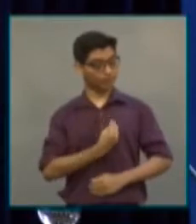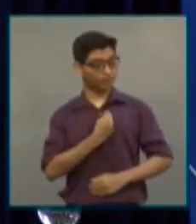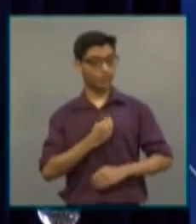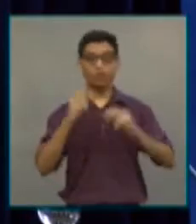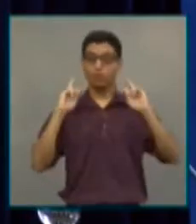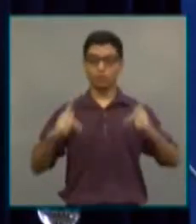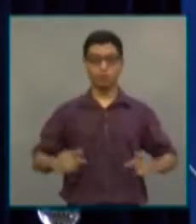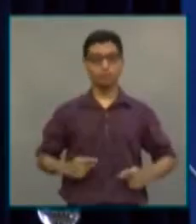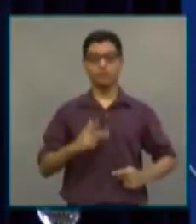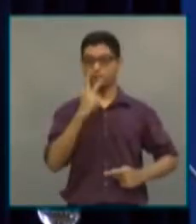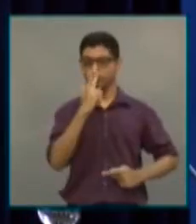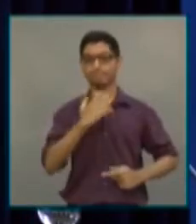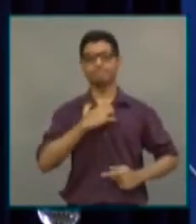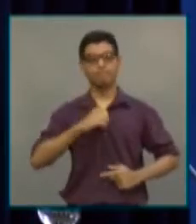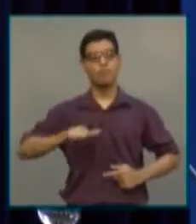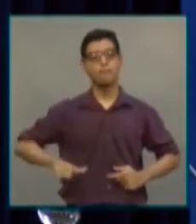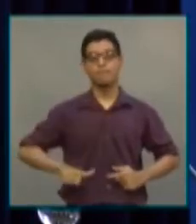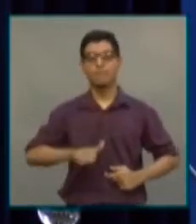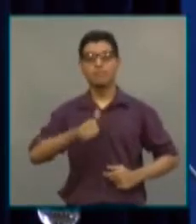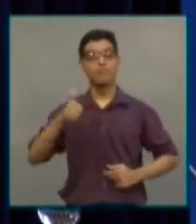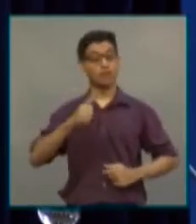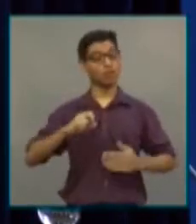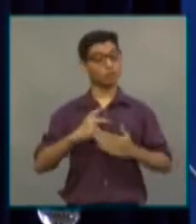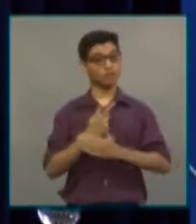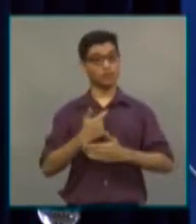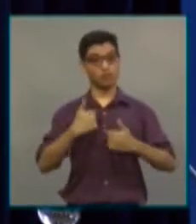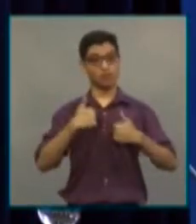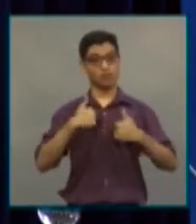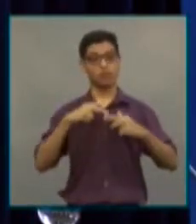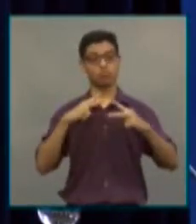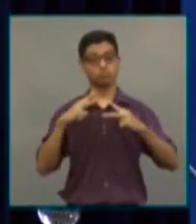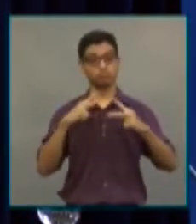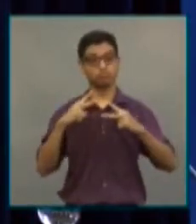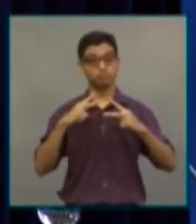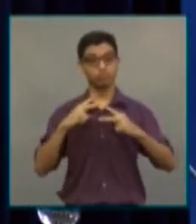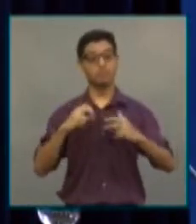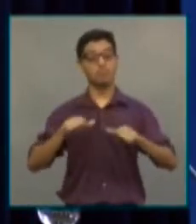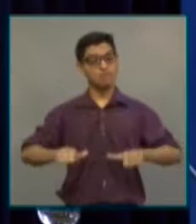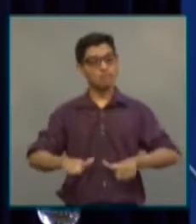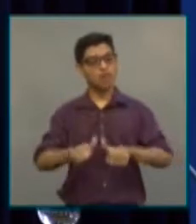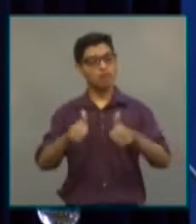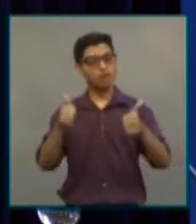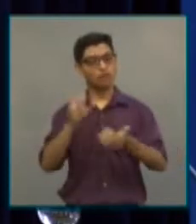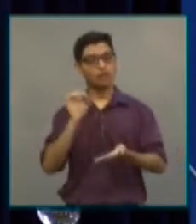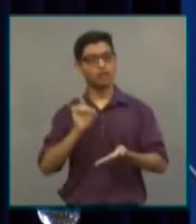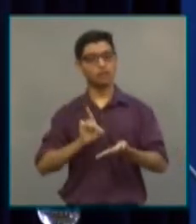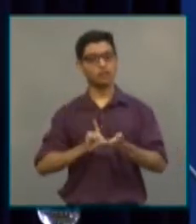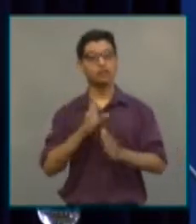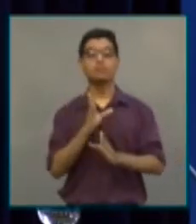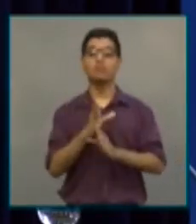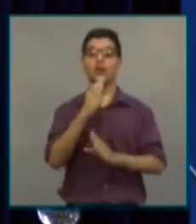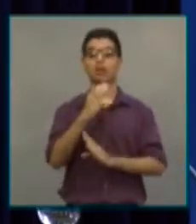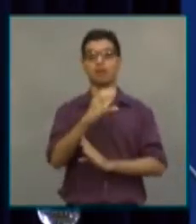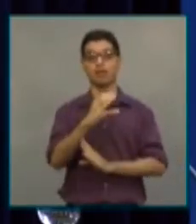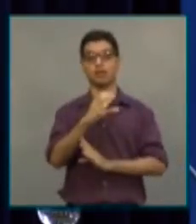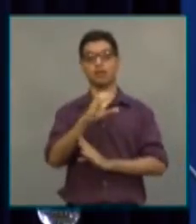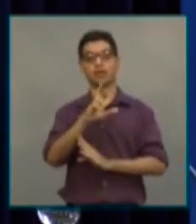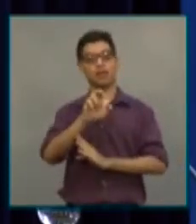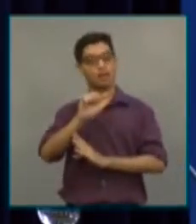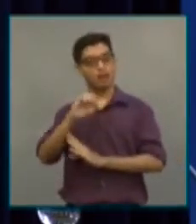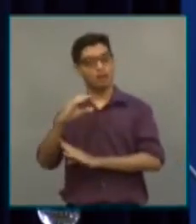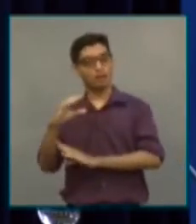melhor. Eu passei a ser uma pessoa melhor depois da CAAS. E ao longo dessa jornada, eu tenho ouvido vários